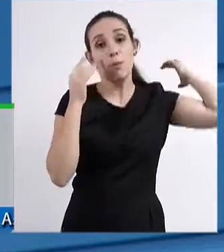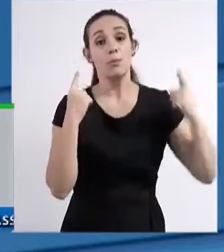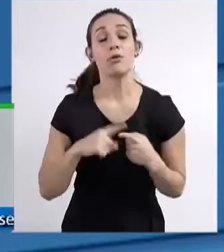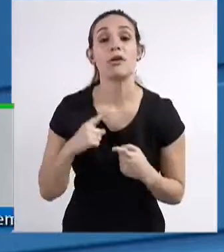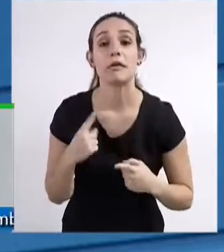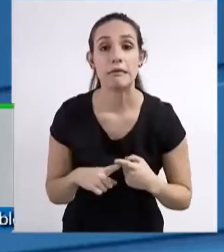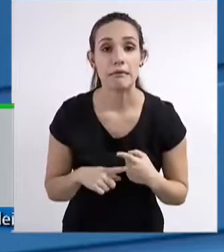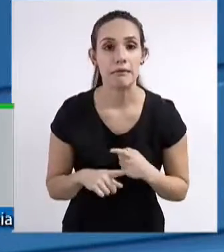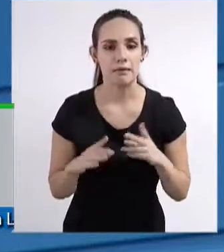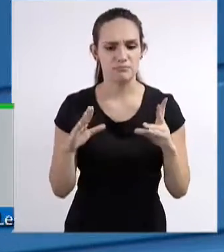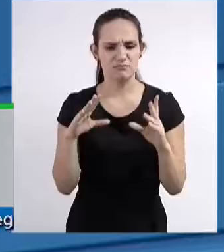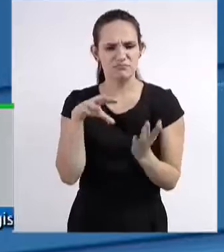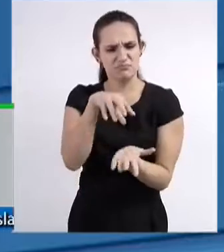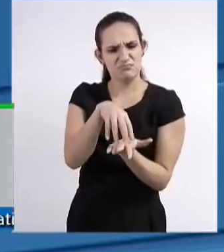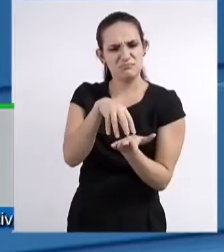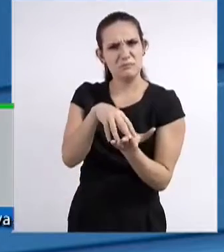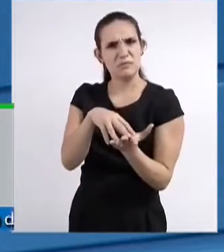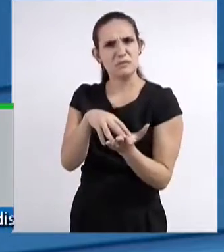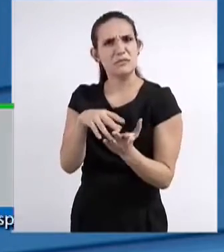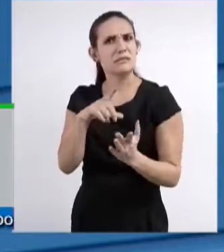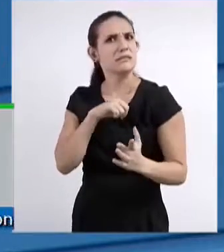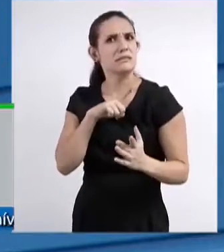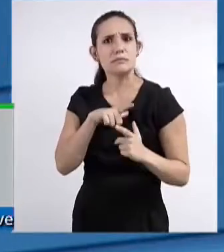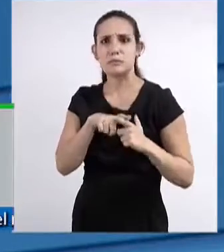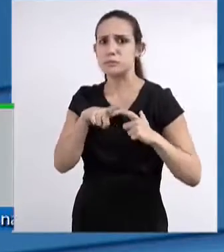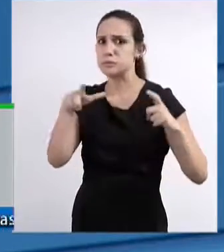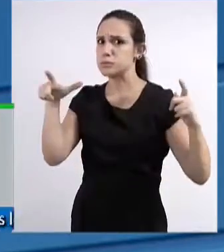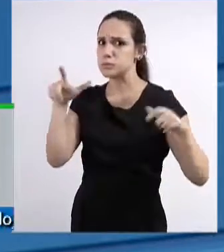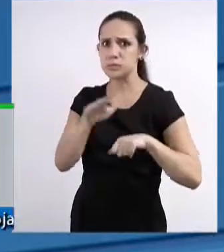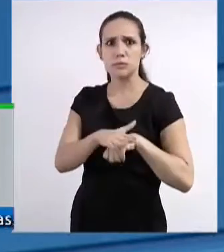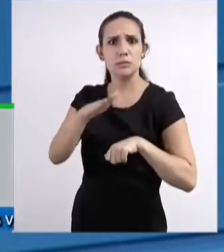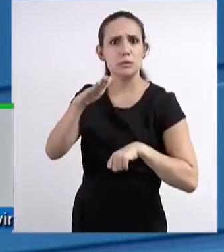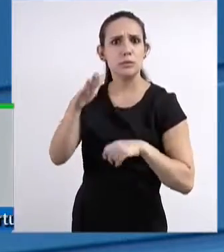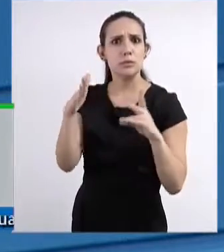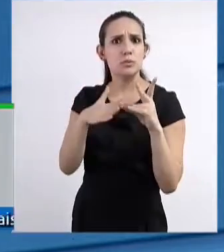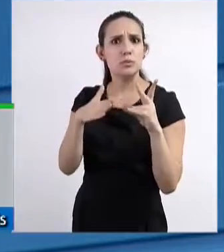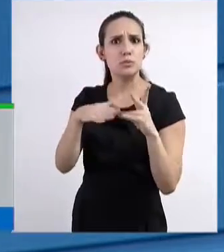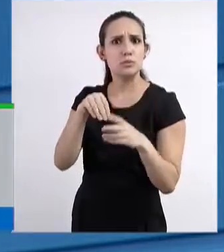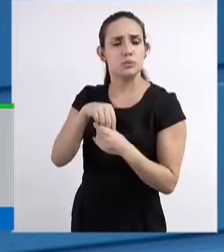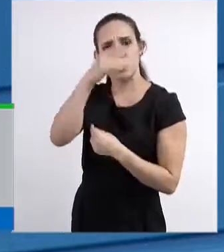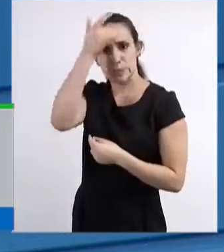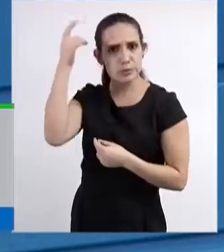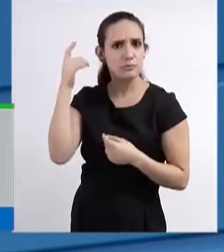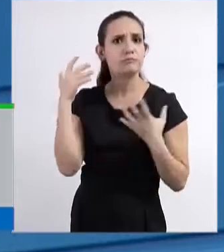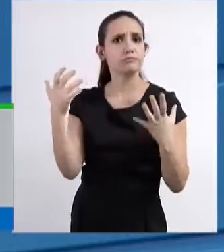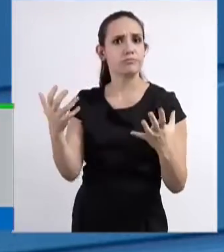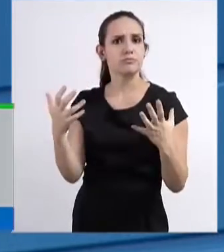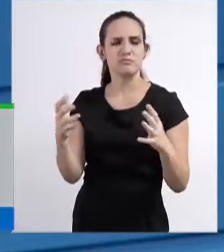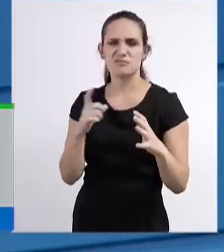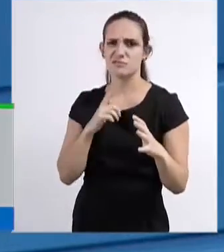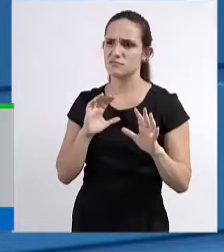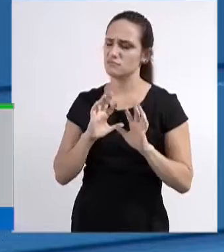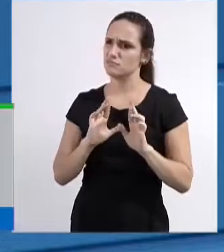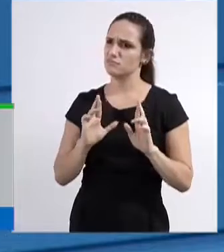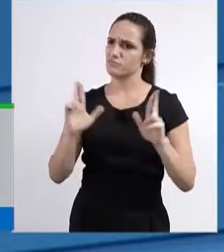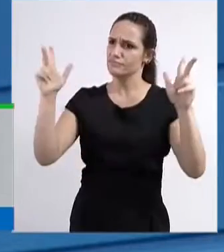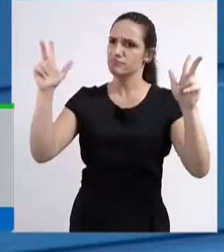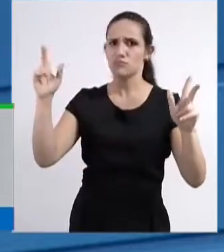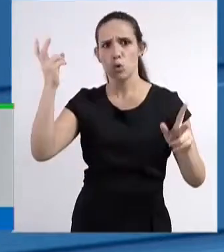indígenas de maior contingente de área urbana do Brasil. E há esse choque